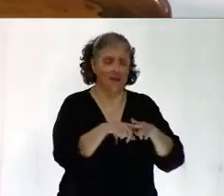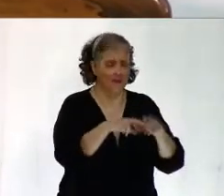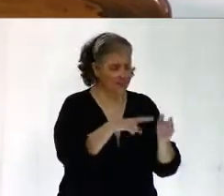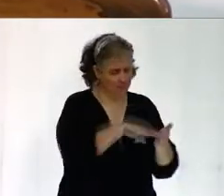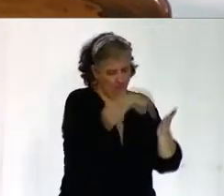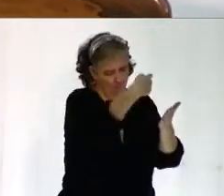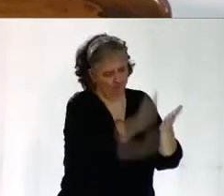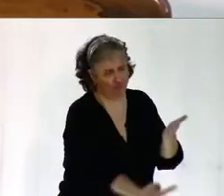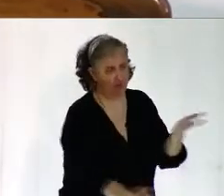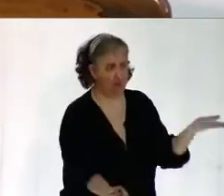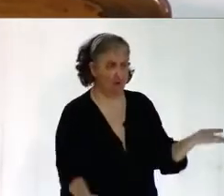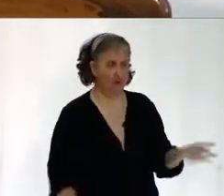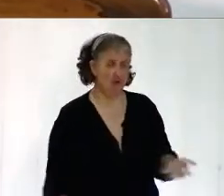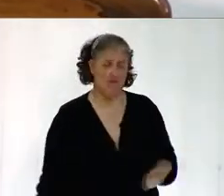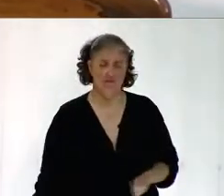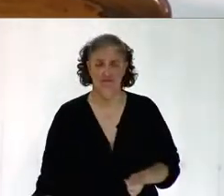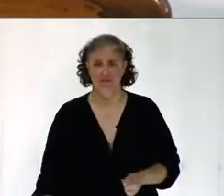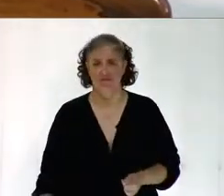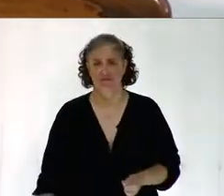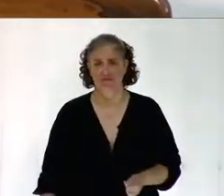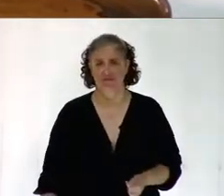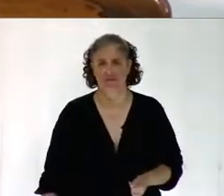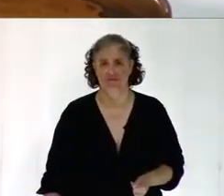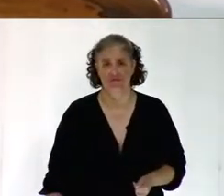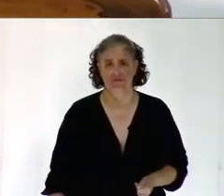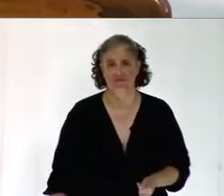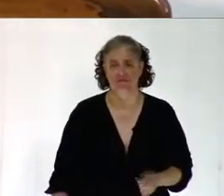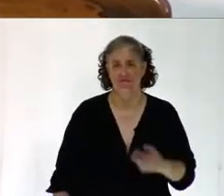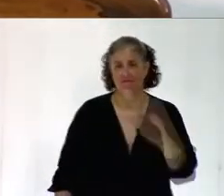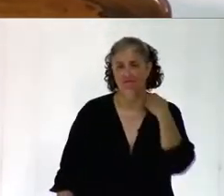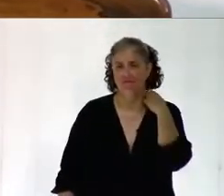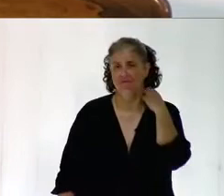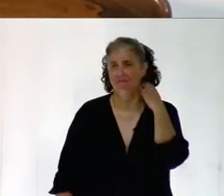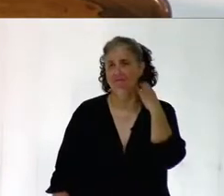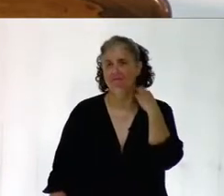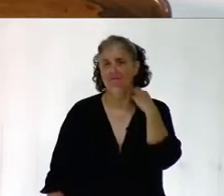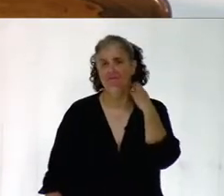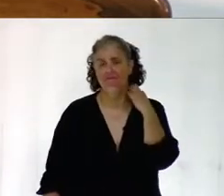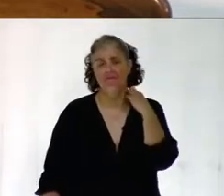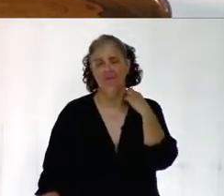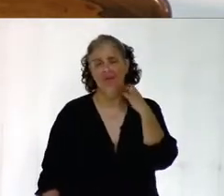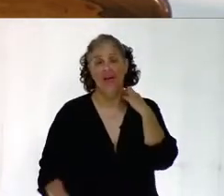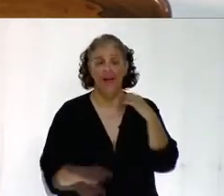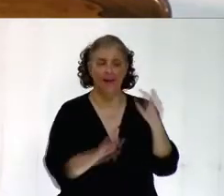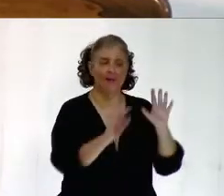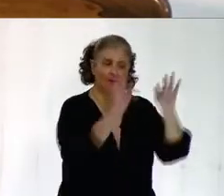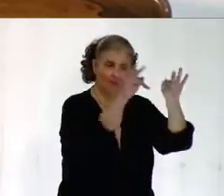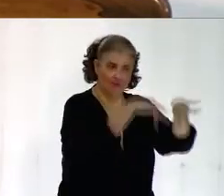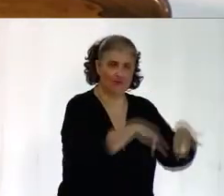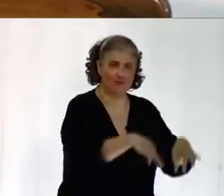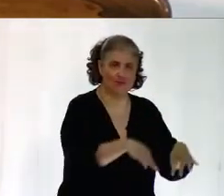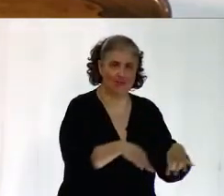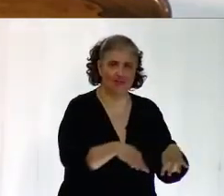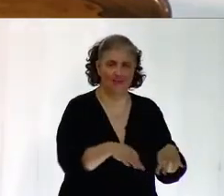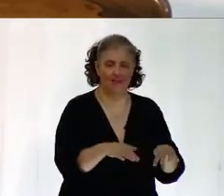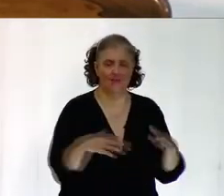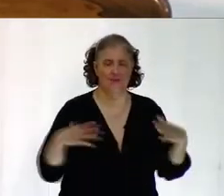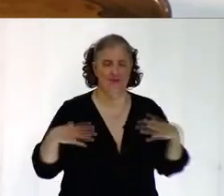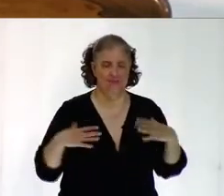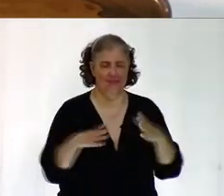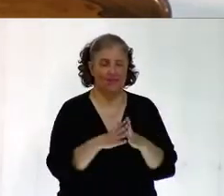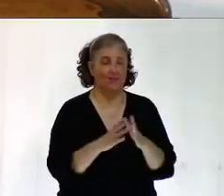no final da passagem de lucas diz que o final das tentações os anjos vieram para servir o senhor jesus